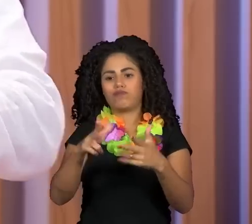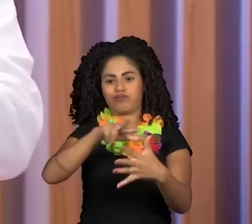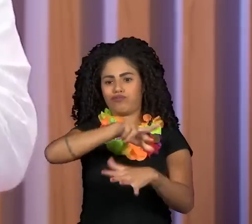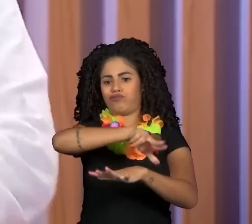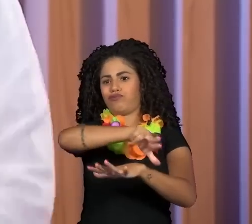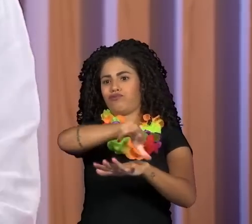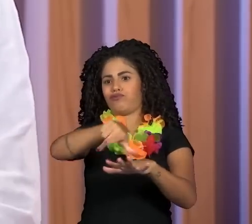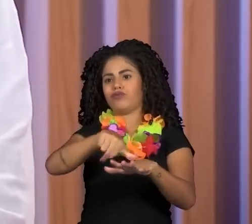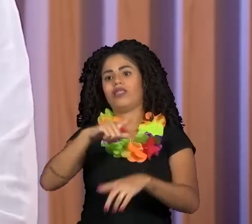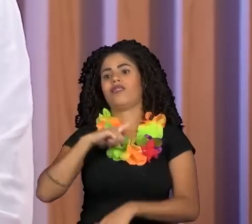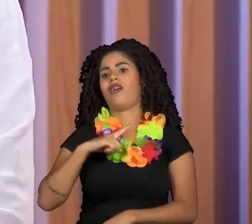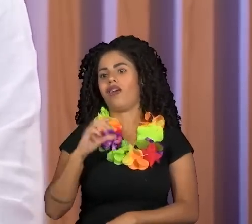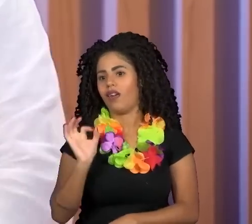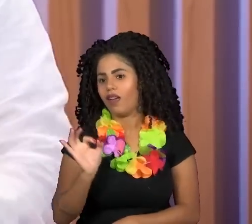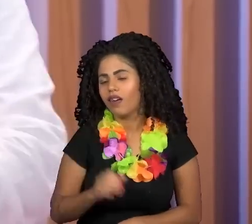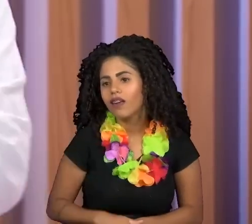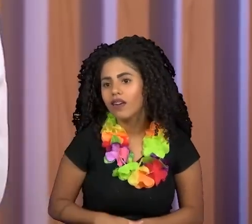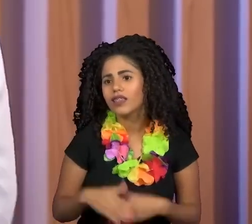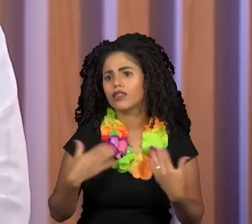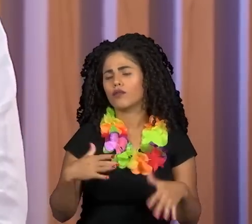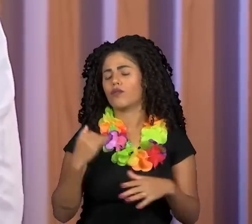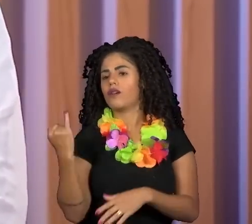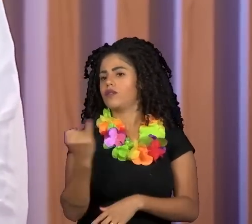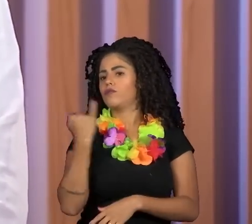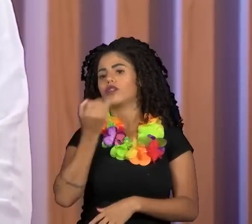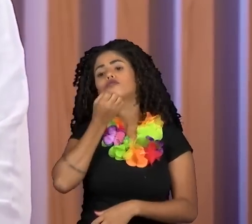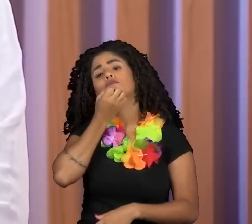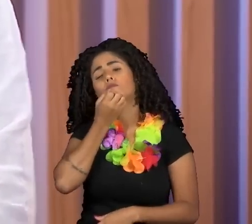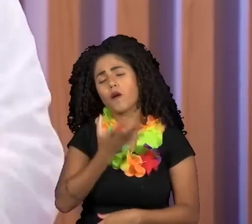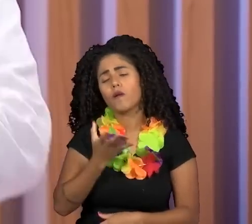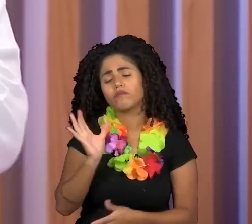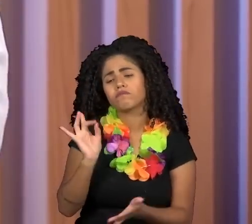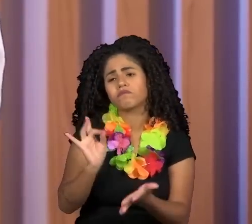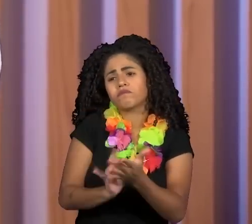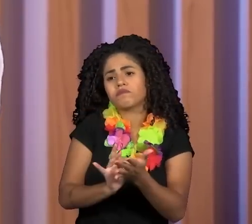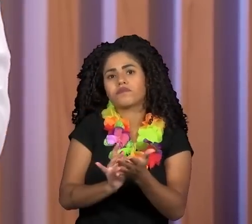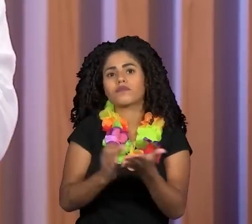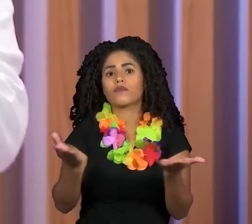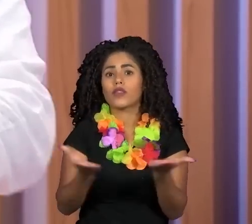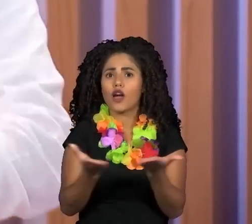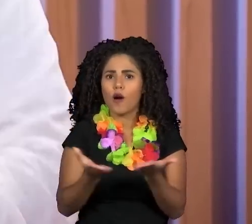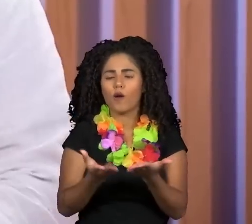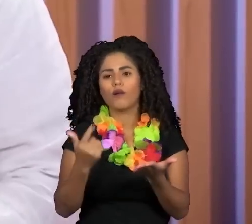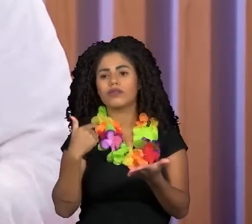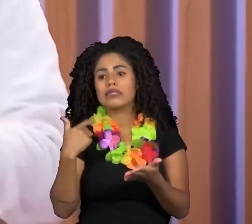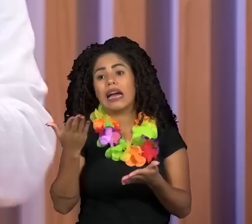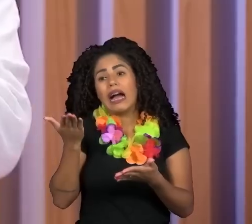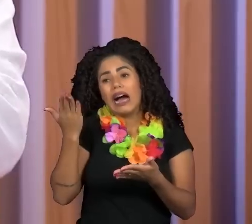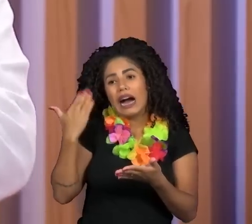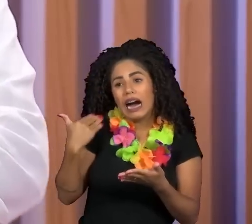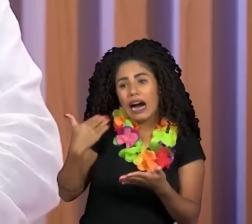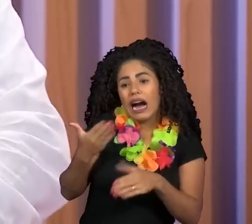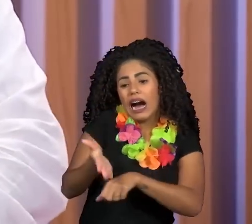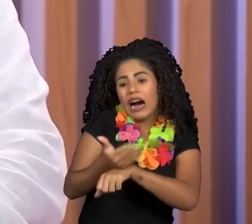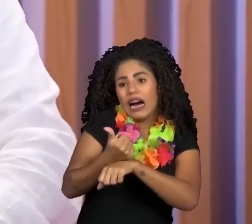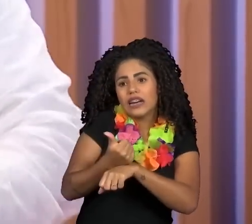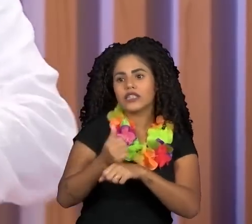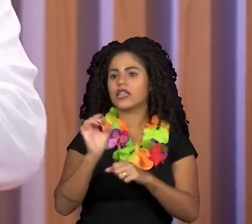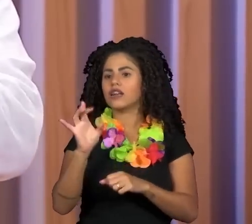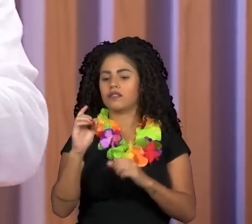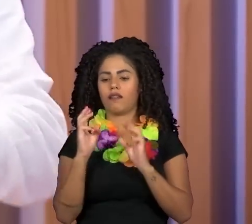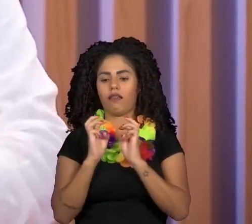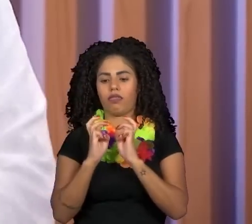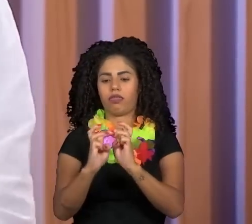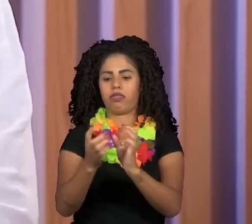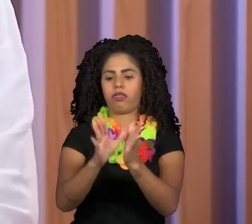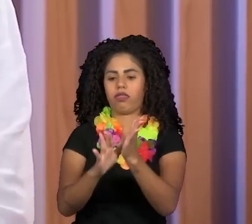pluralidade nas ruas, né? Isso é muito importante e muito bom, né? Porque a gente tinha uma restrição ao sambódromo e hoje a gente tem